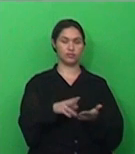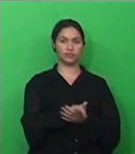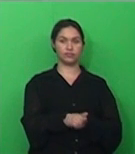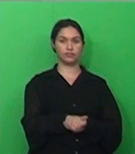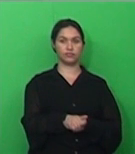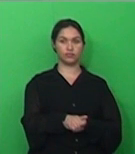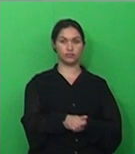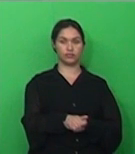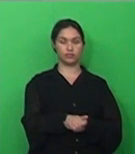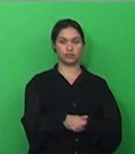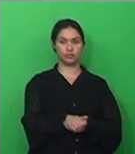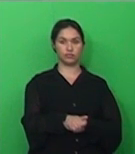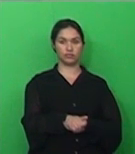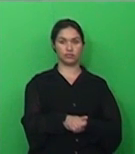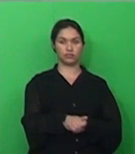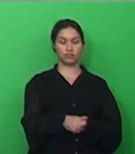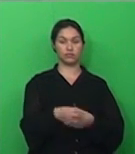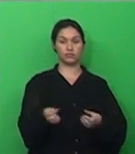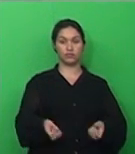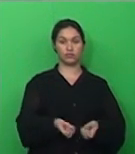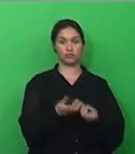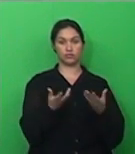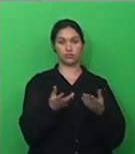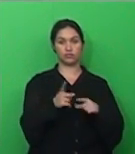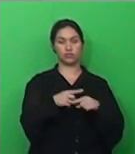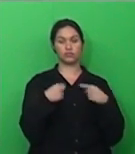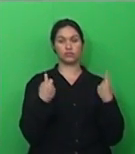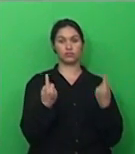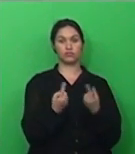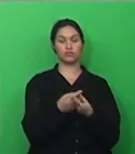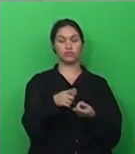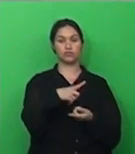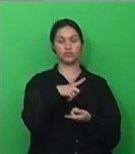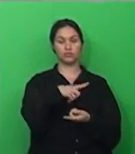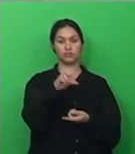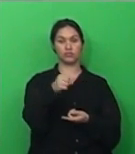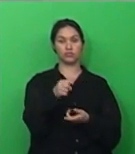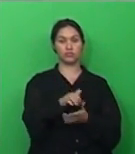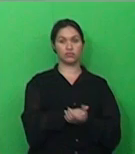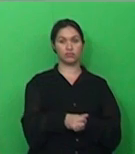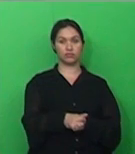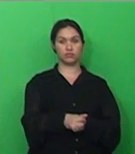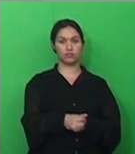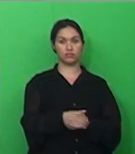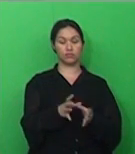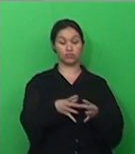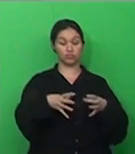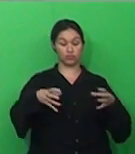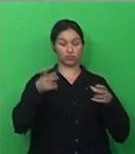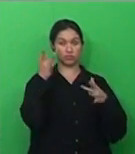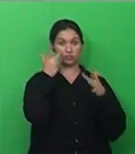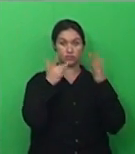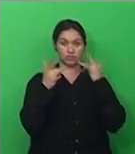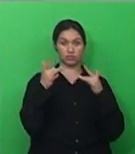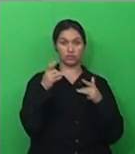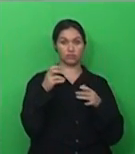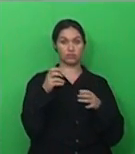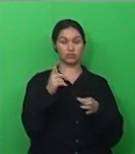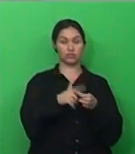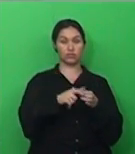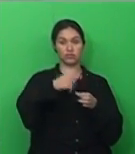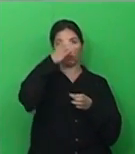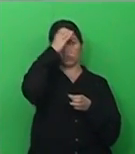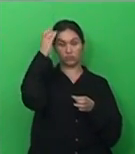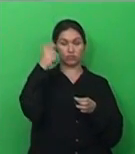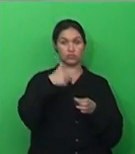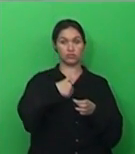É muita coisa. Então, a conclusão é que nós temos, sim, uma grande companhia de teatro em Criciúma. E a crítica que eu